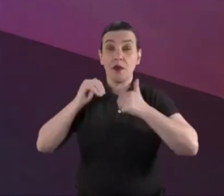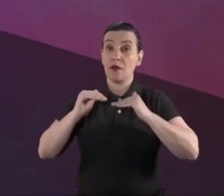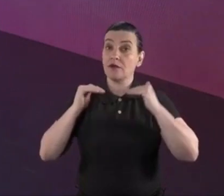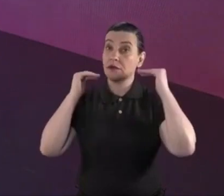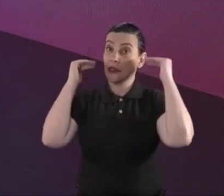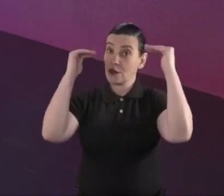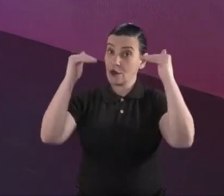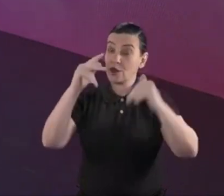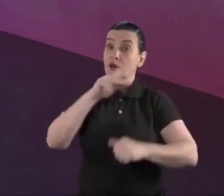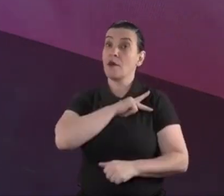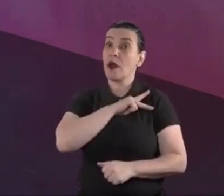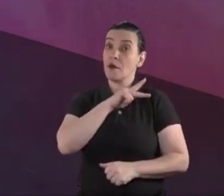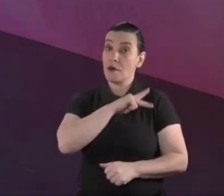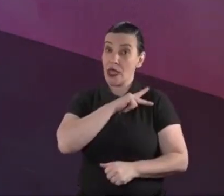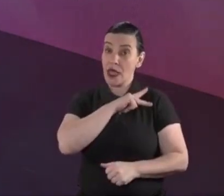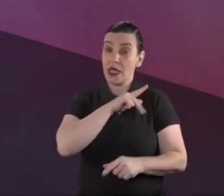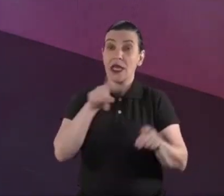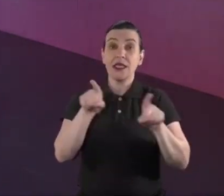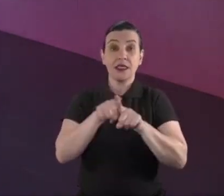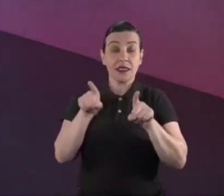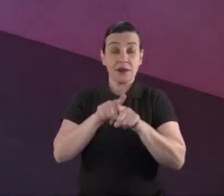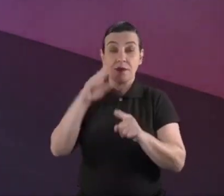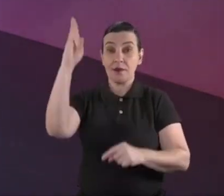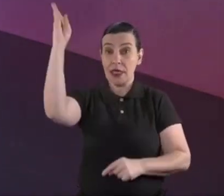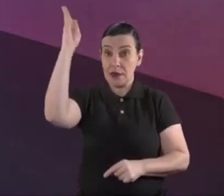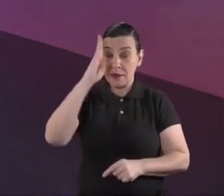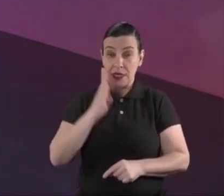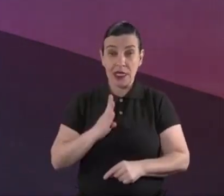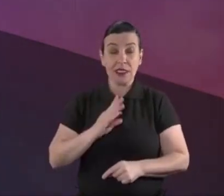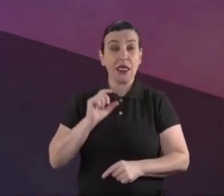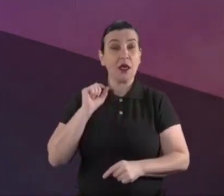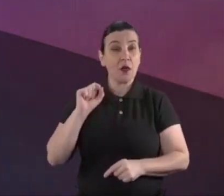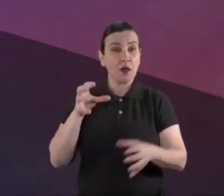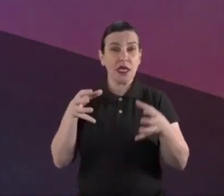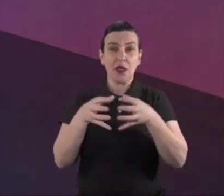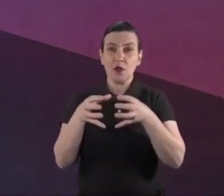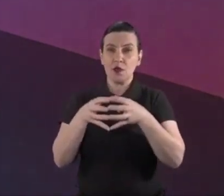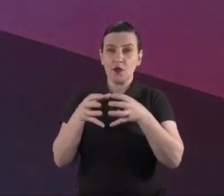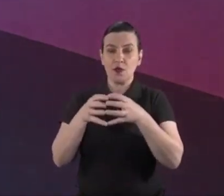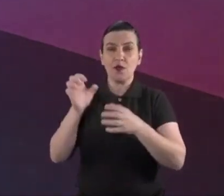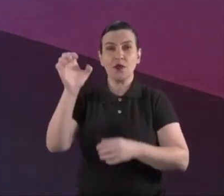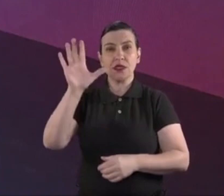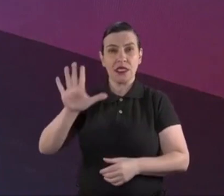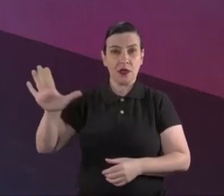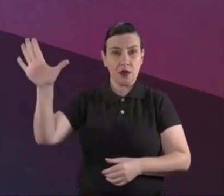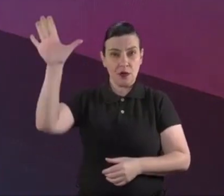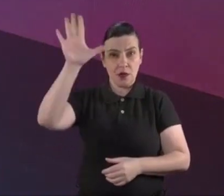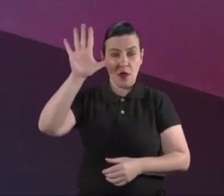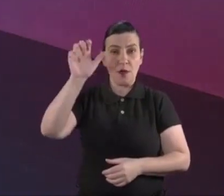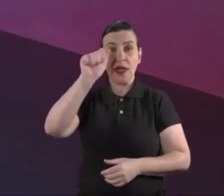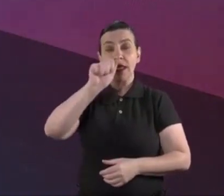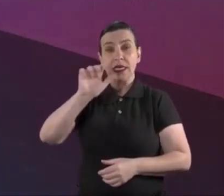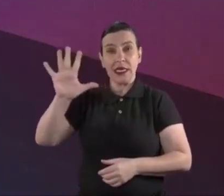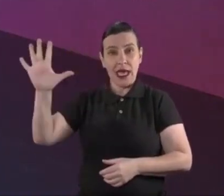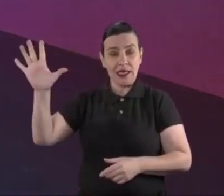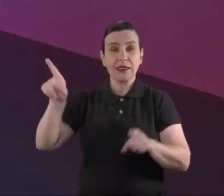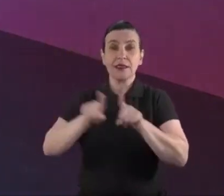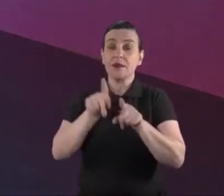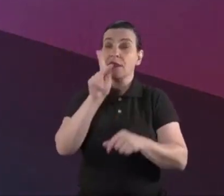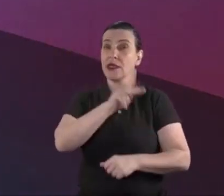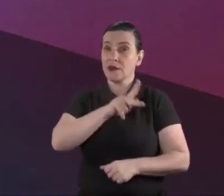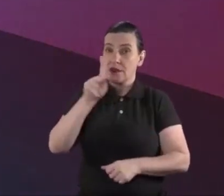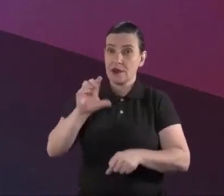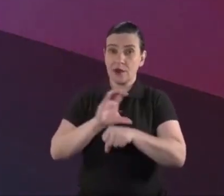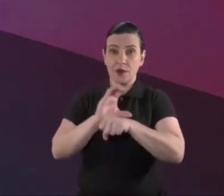como Palmeiras, Seleção Brasileira e diversos clubes da Europa e da Ásia. Ele também é professor